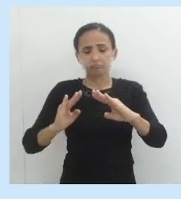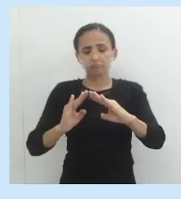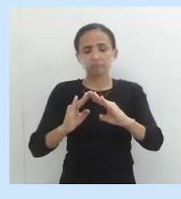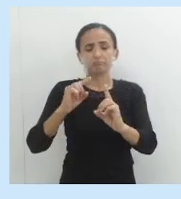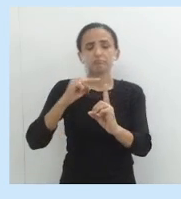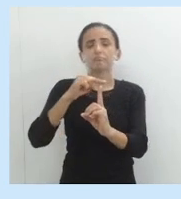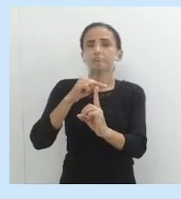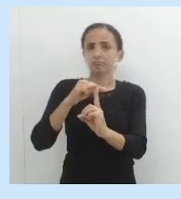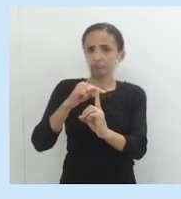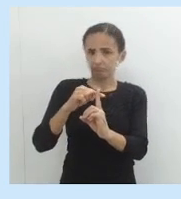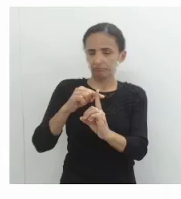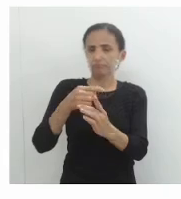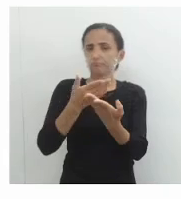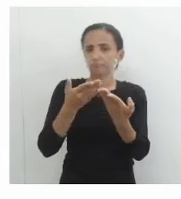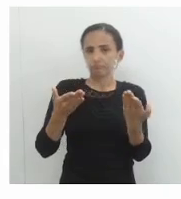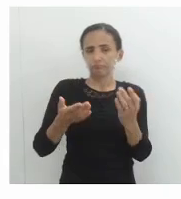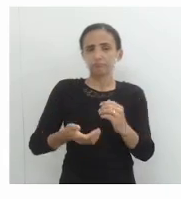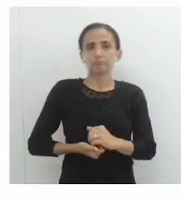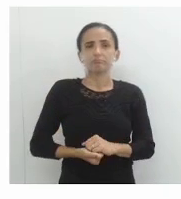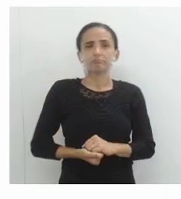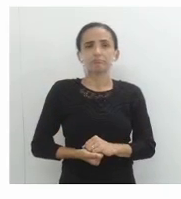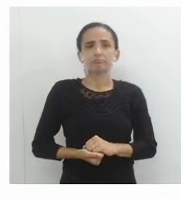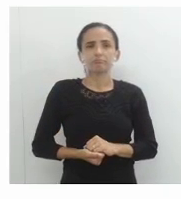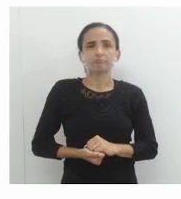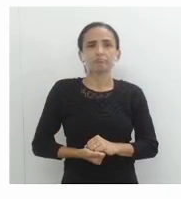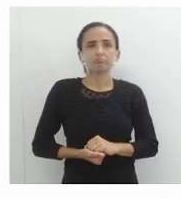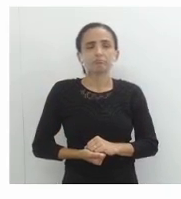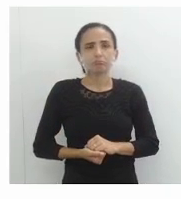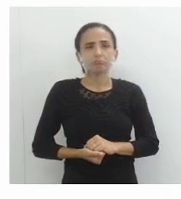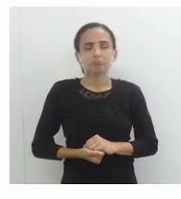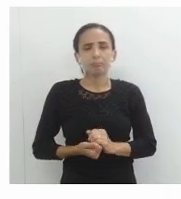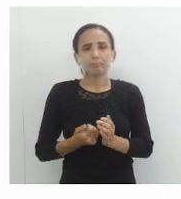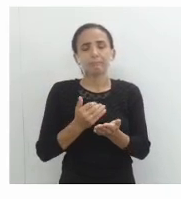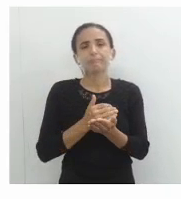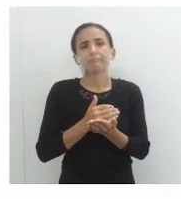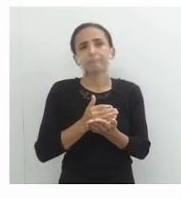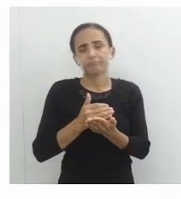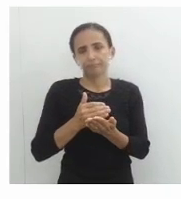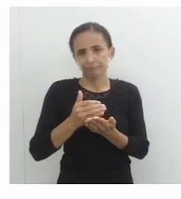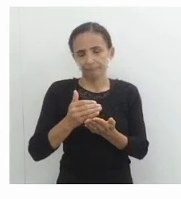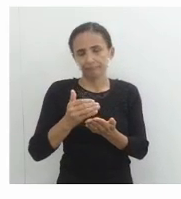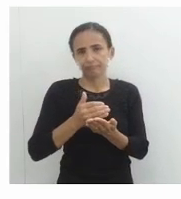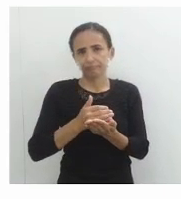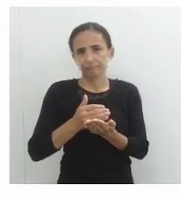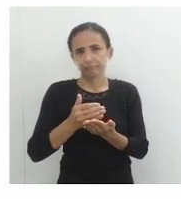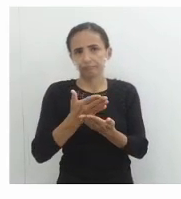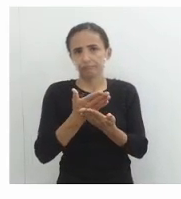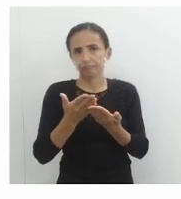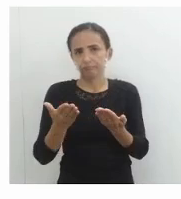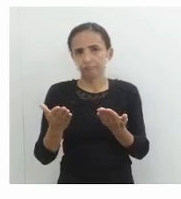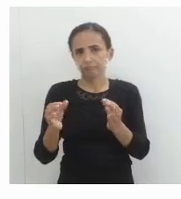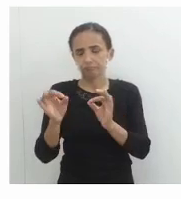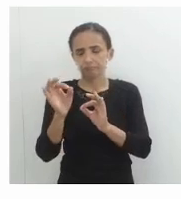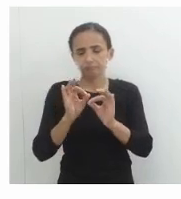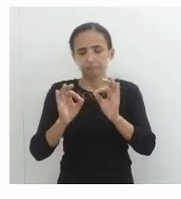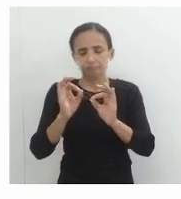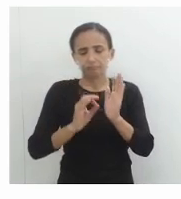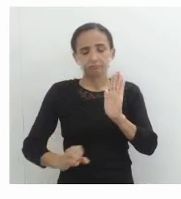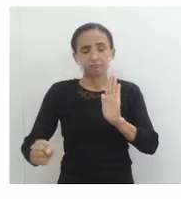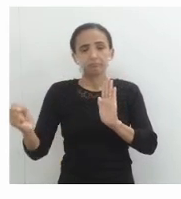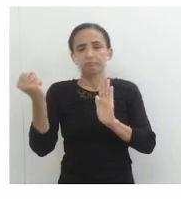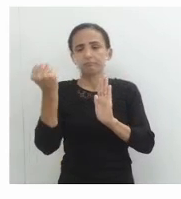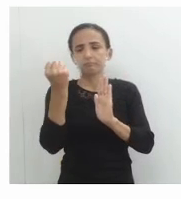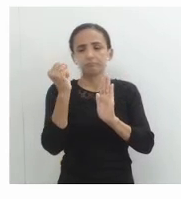volta, né, para a igreja. Aí, a partir da Era Moderna, até meados do século XX,